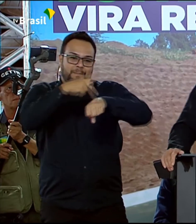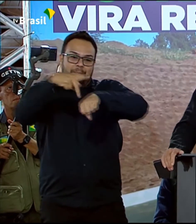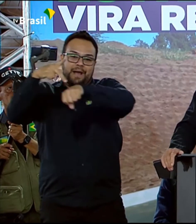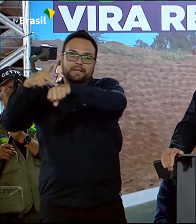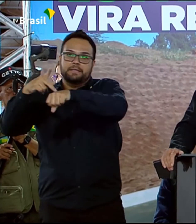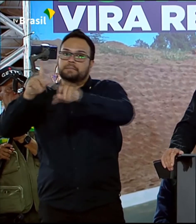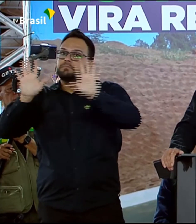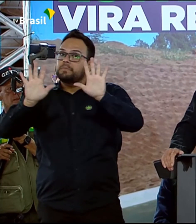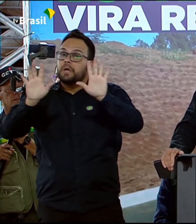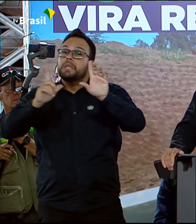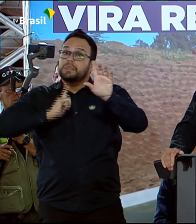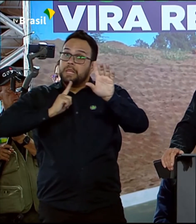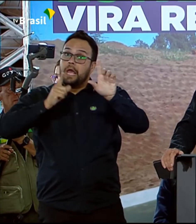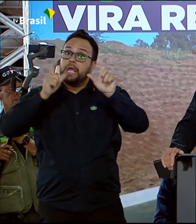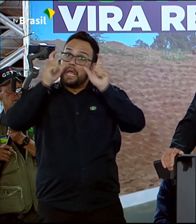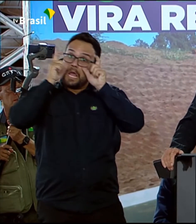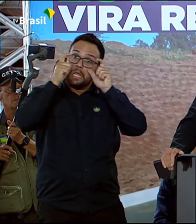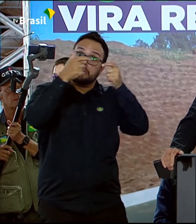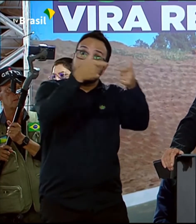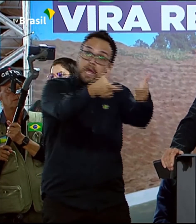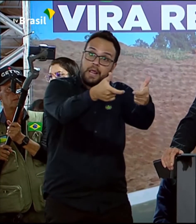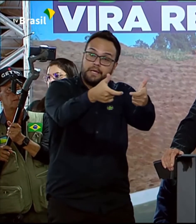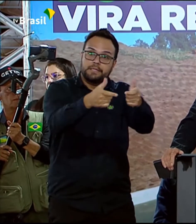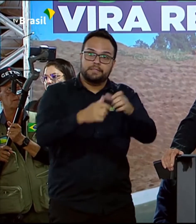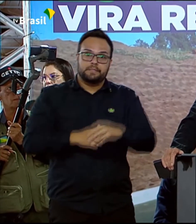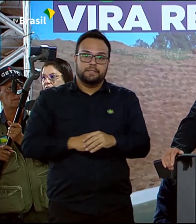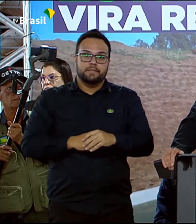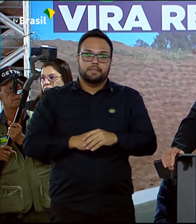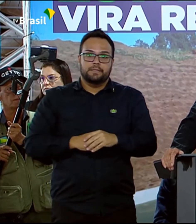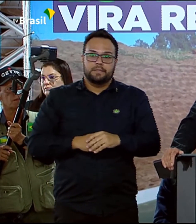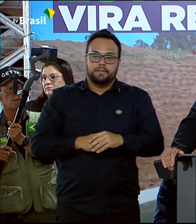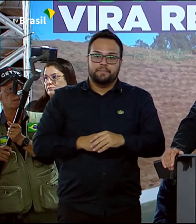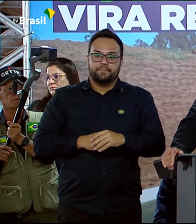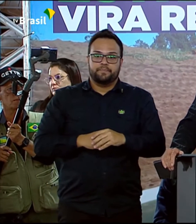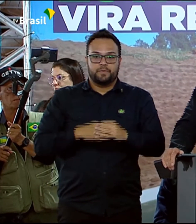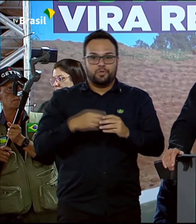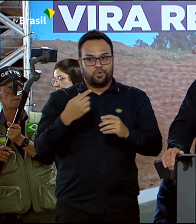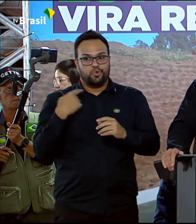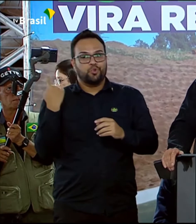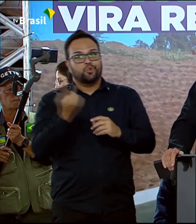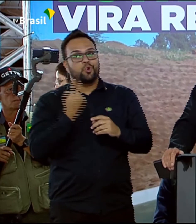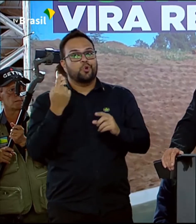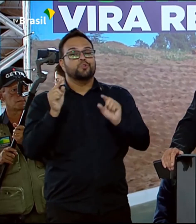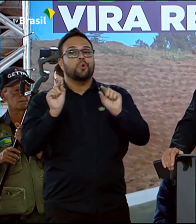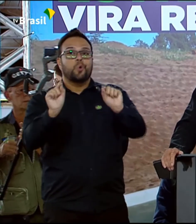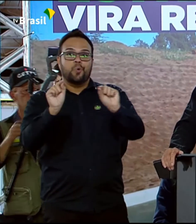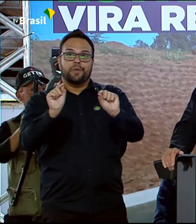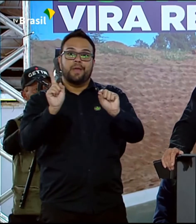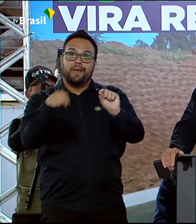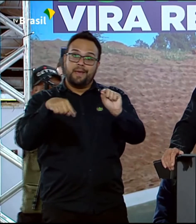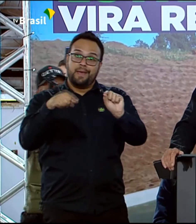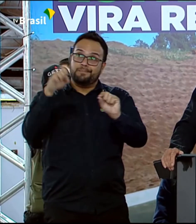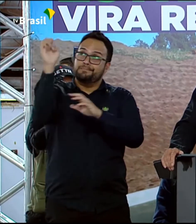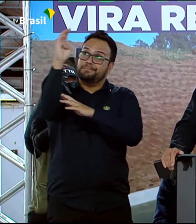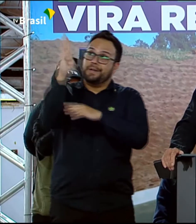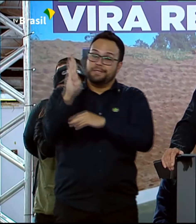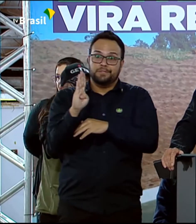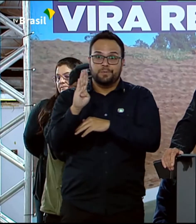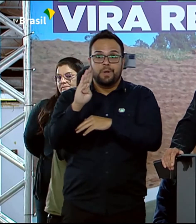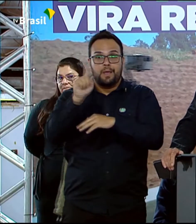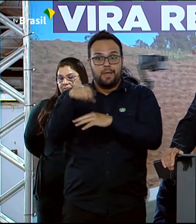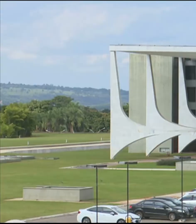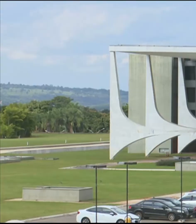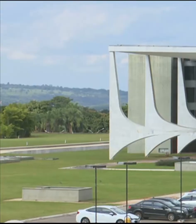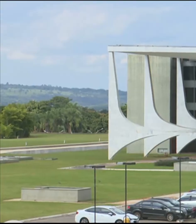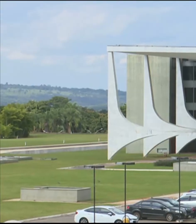e deveres dos Advogados que atuam no país de acordo com a Secretaria Geral da presidência da república a sanção busca